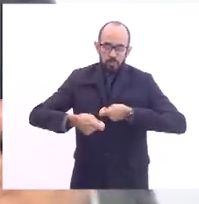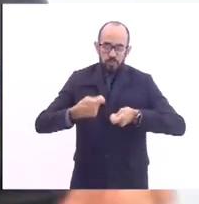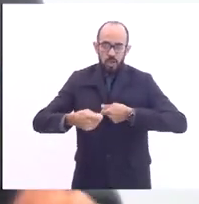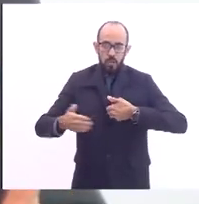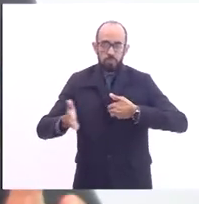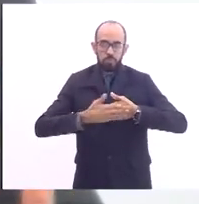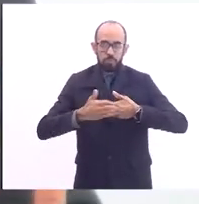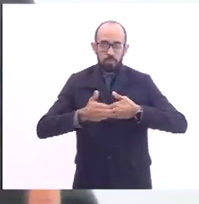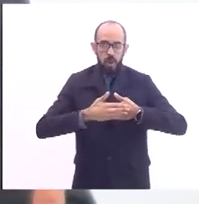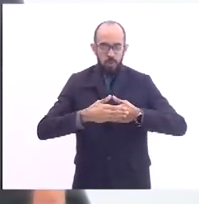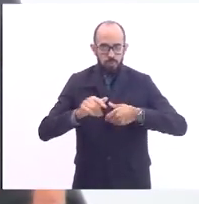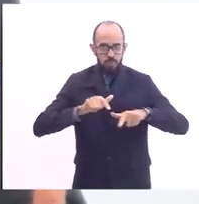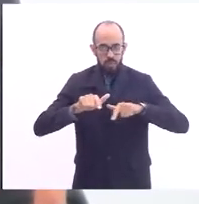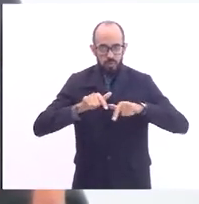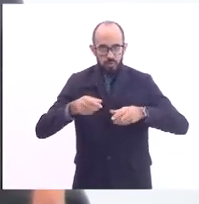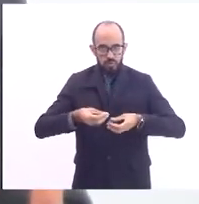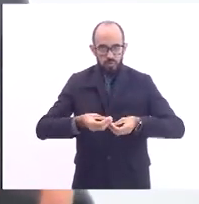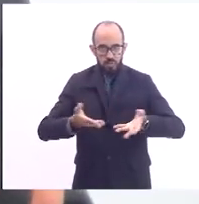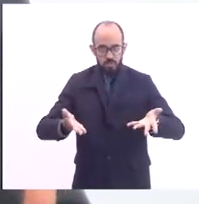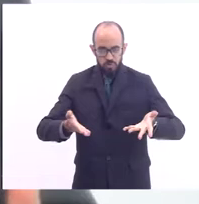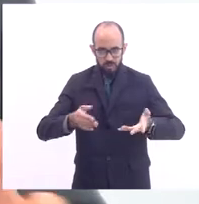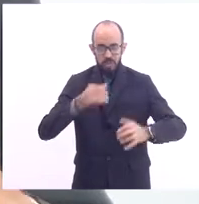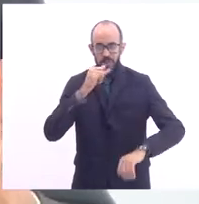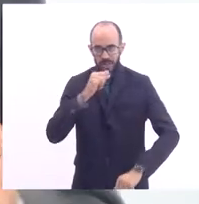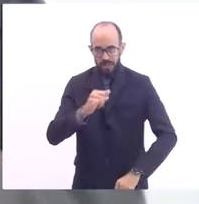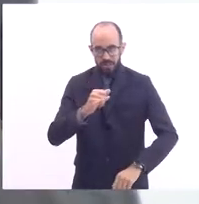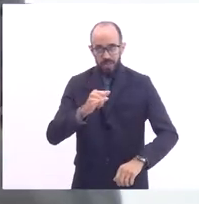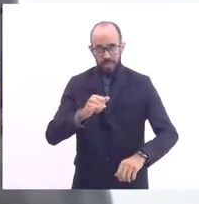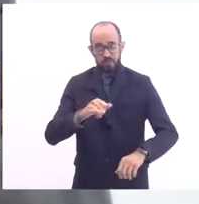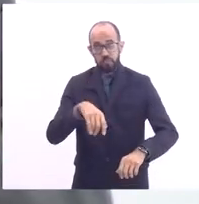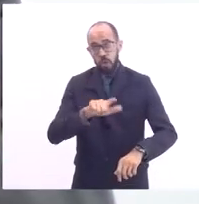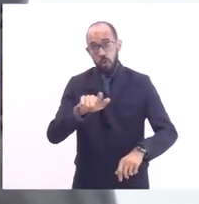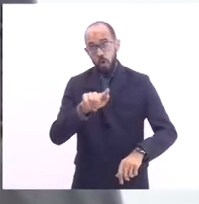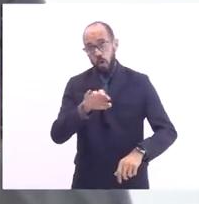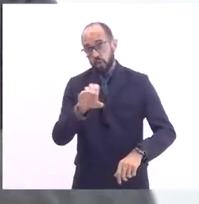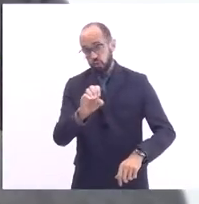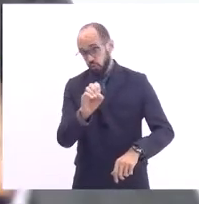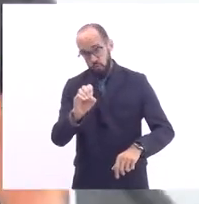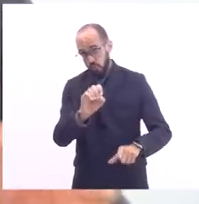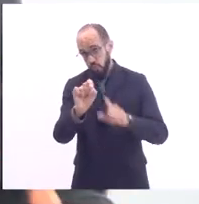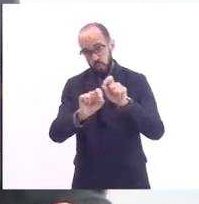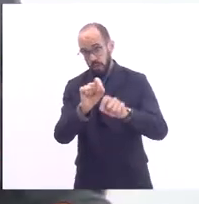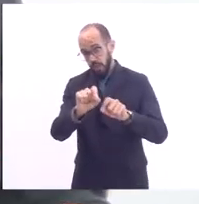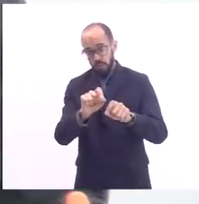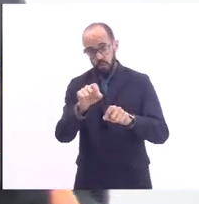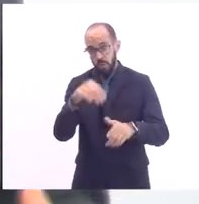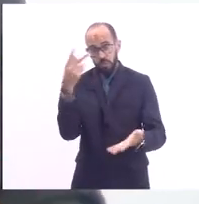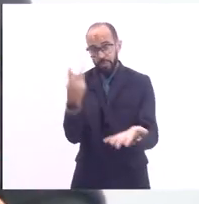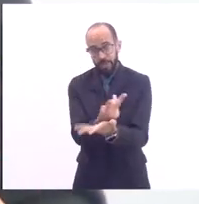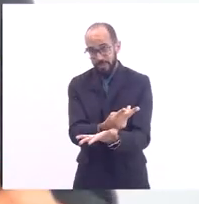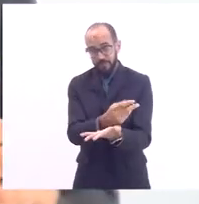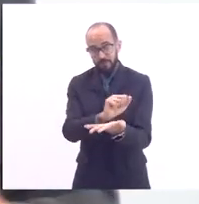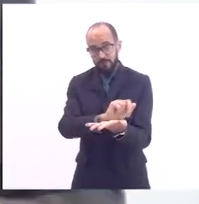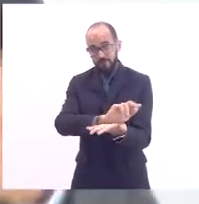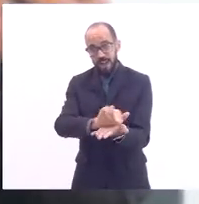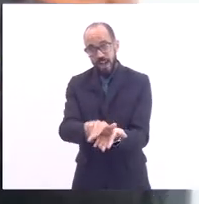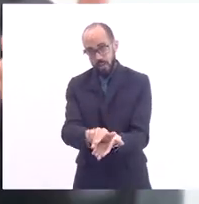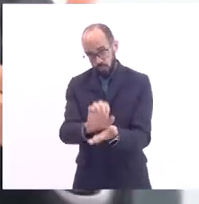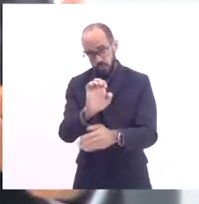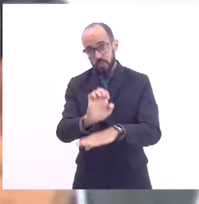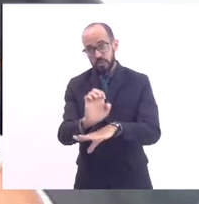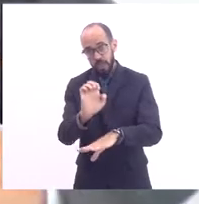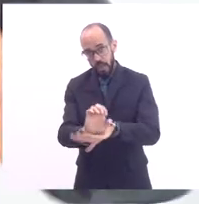de distribuição de energia elétrica. É claro que isso não acontece somente no Rio de Janeiro. E a própria